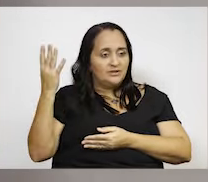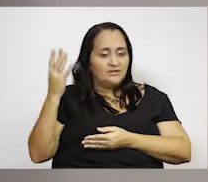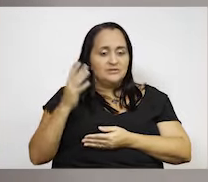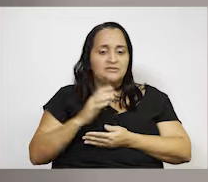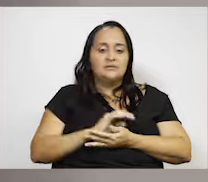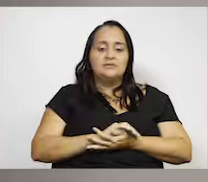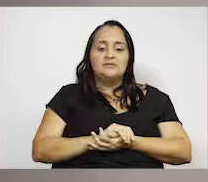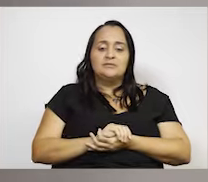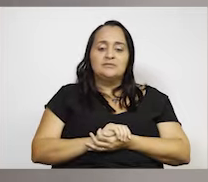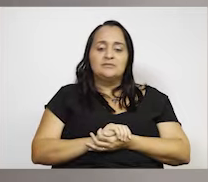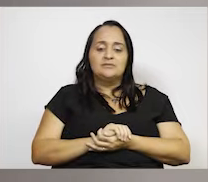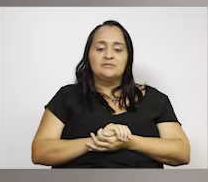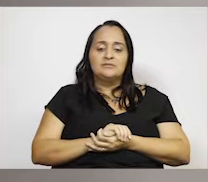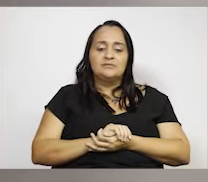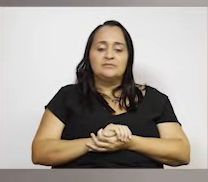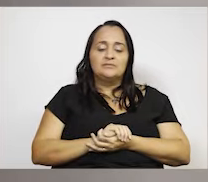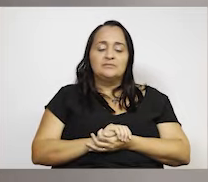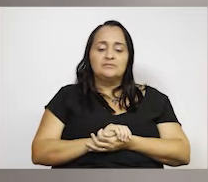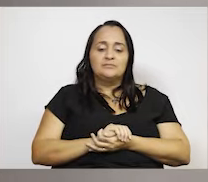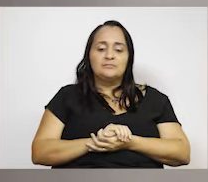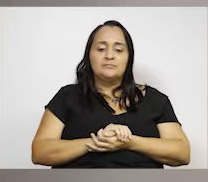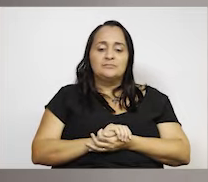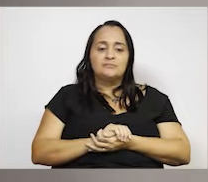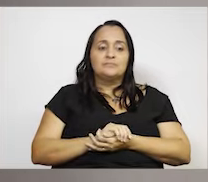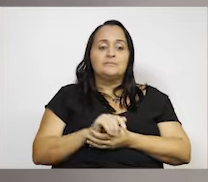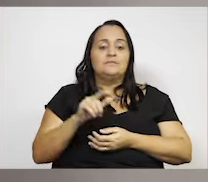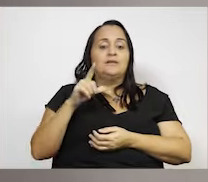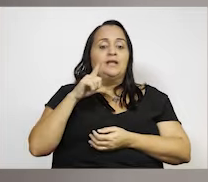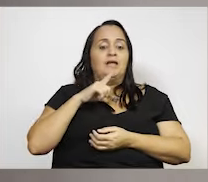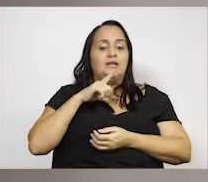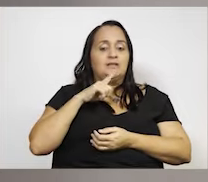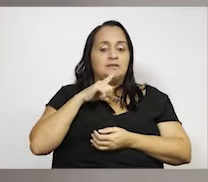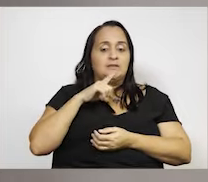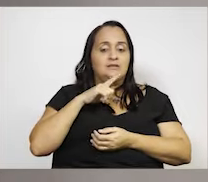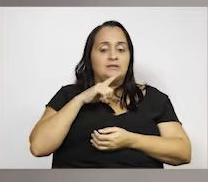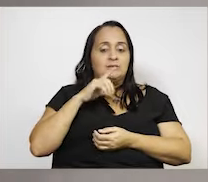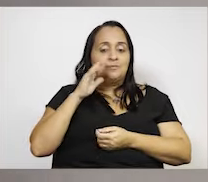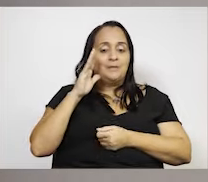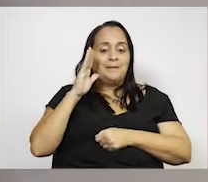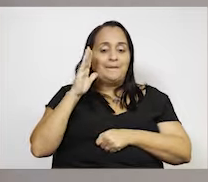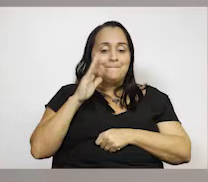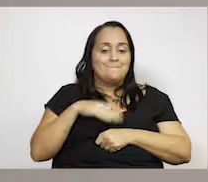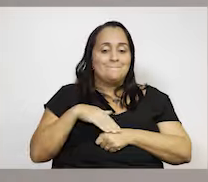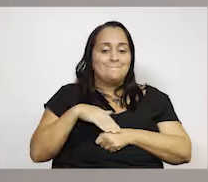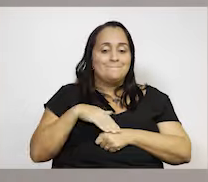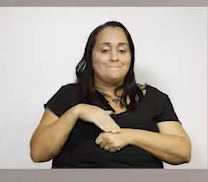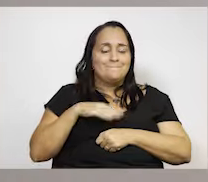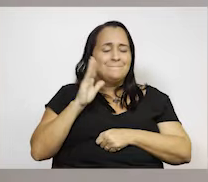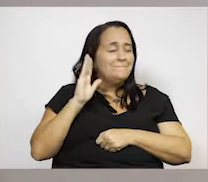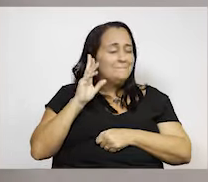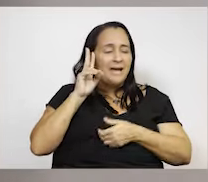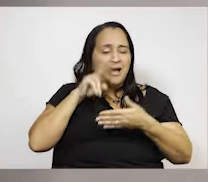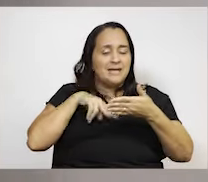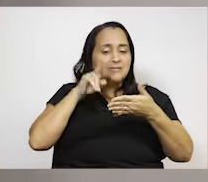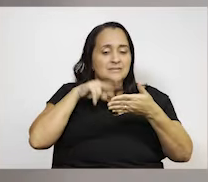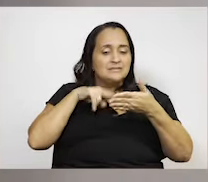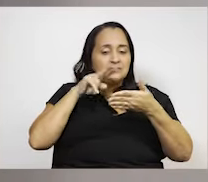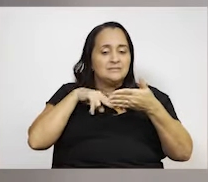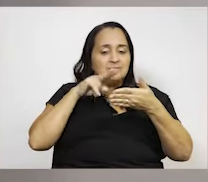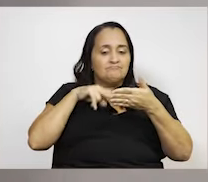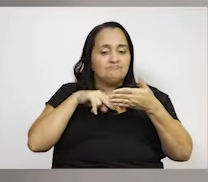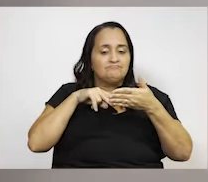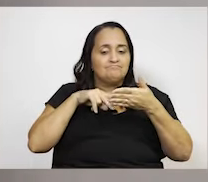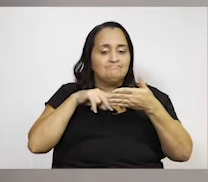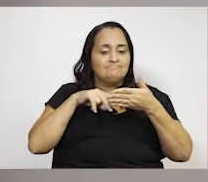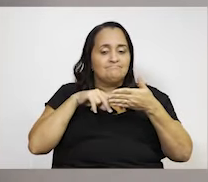acontece. Olha só. Tem as matérias mais lidas. Nesse momento, o que está